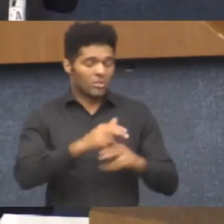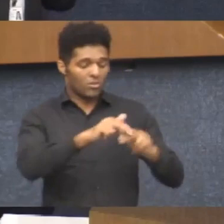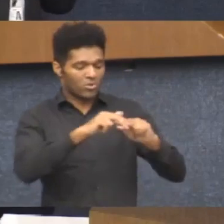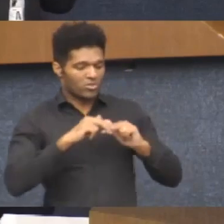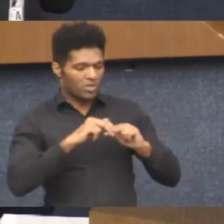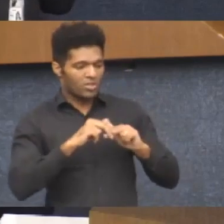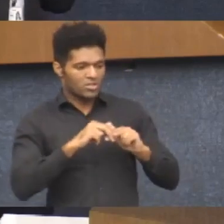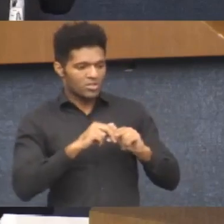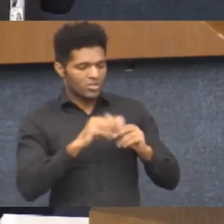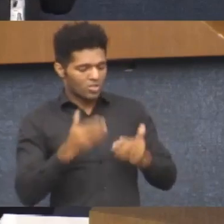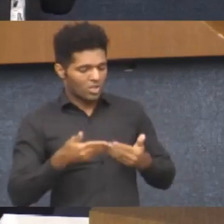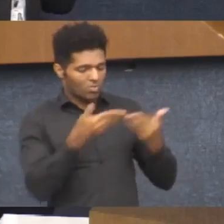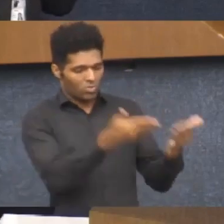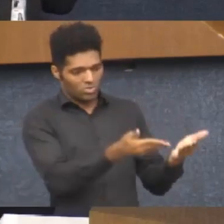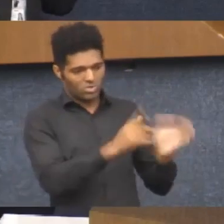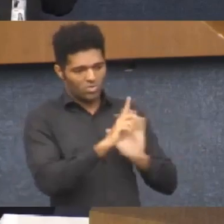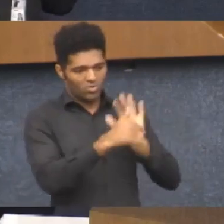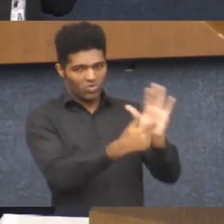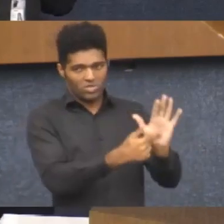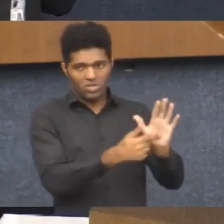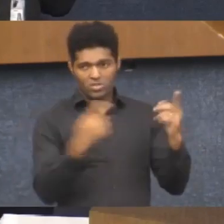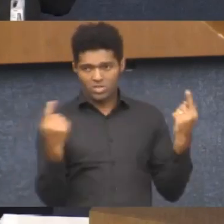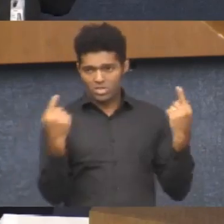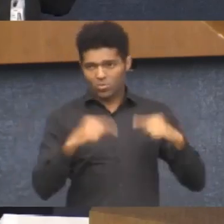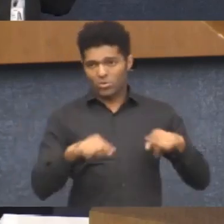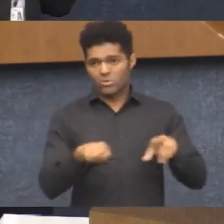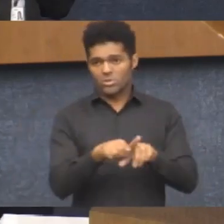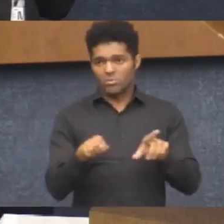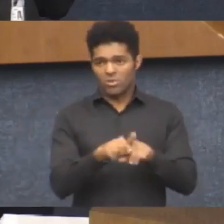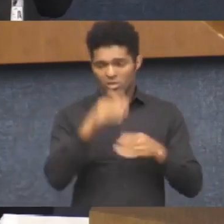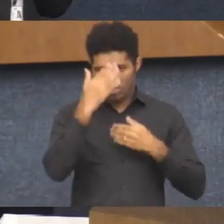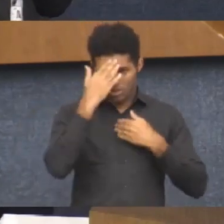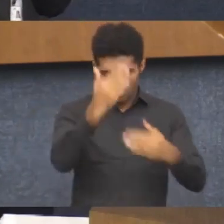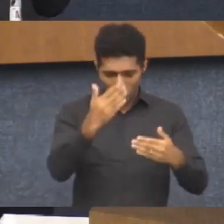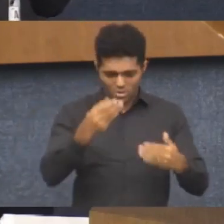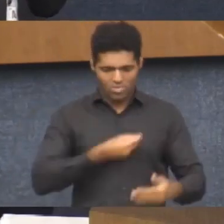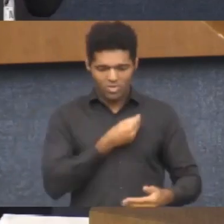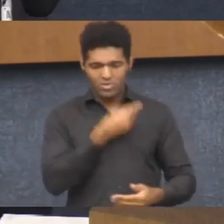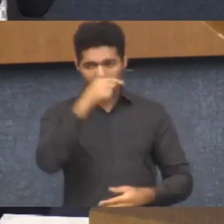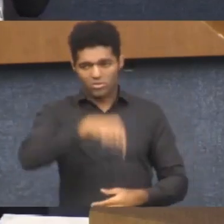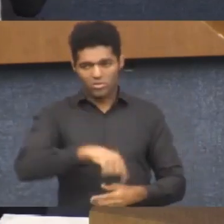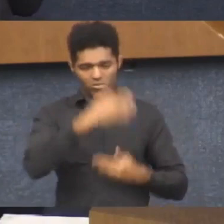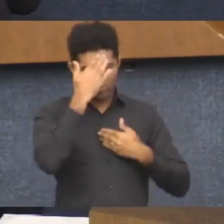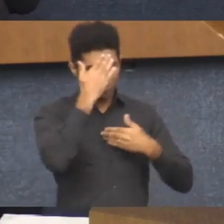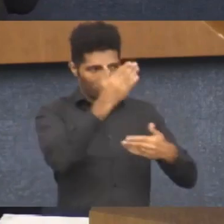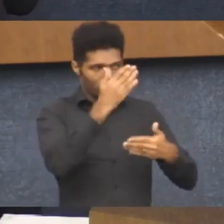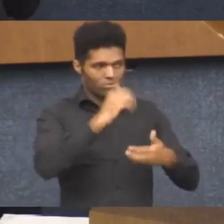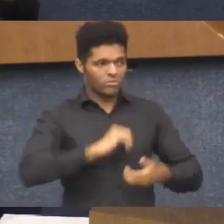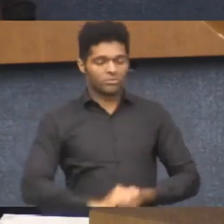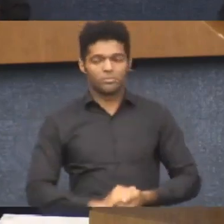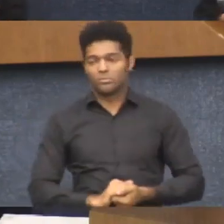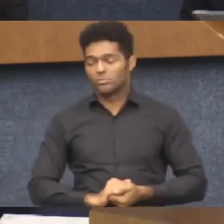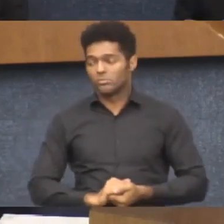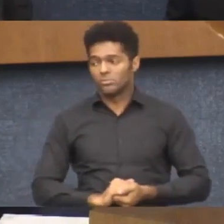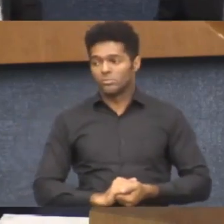gostaria de devotar para vocês esses argumentos e agradecer a presença aí. Muito obrigado.